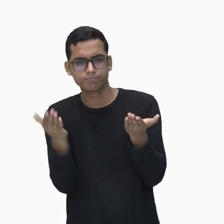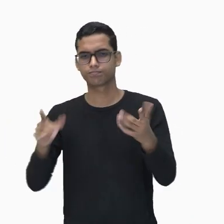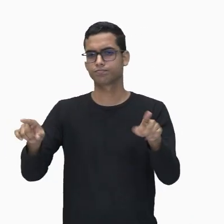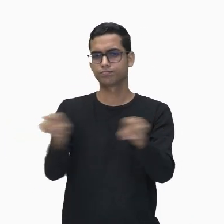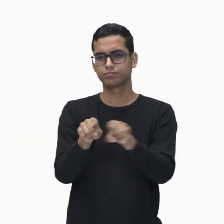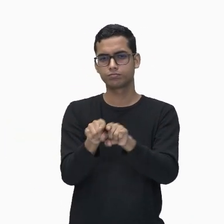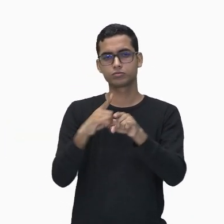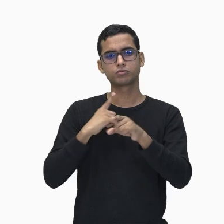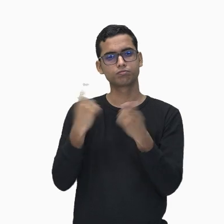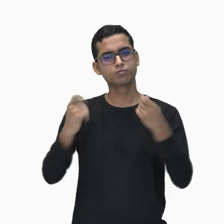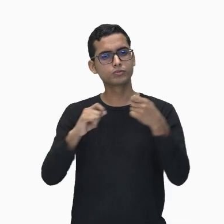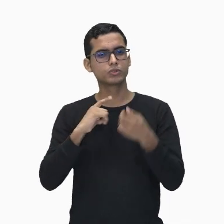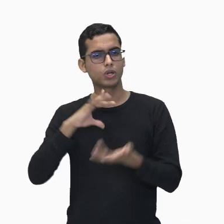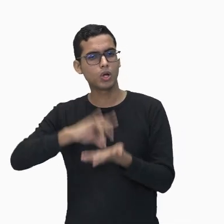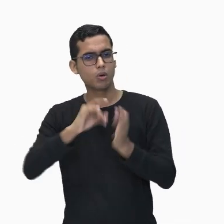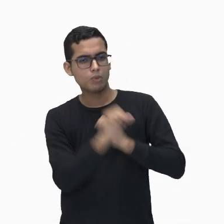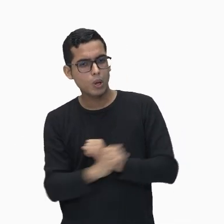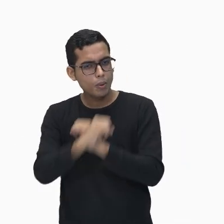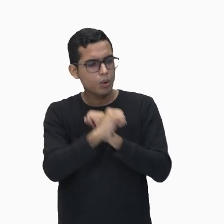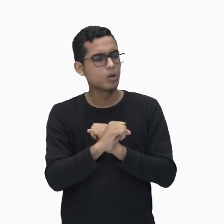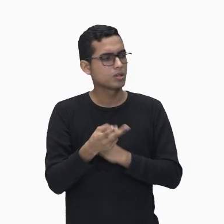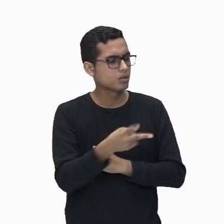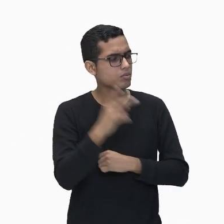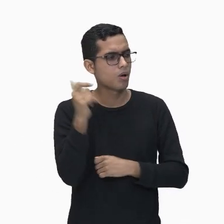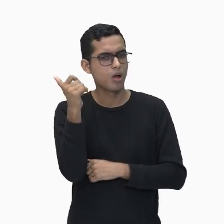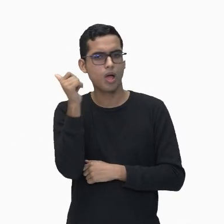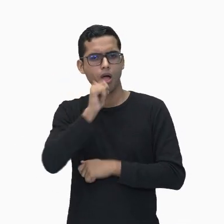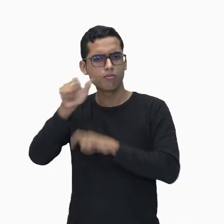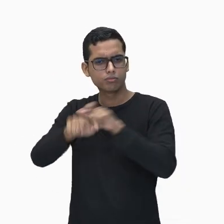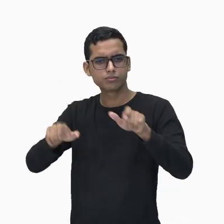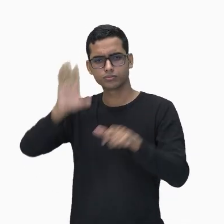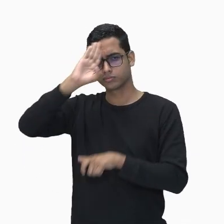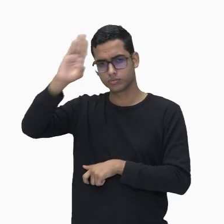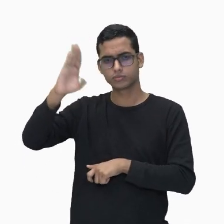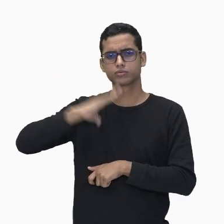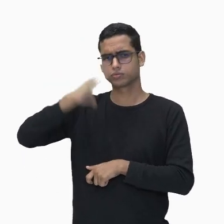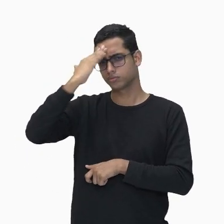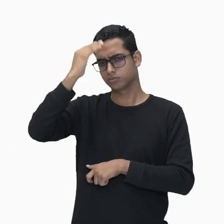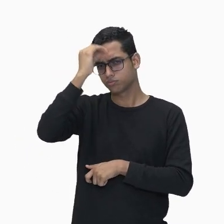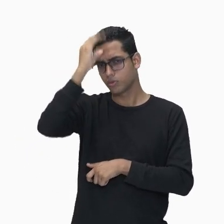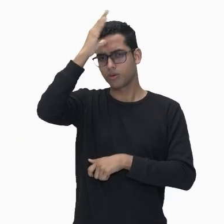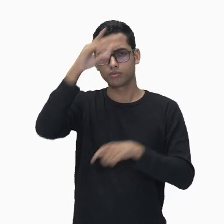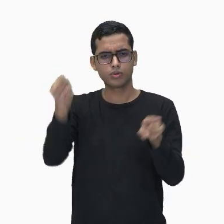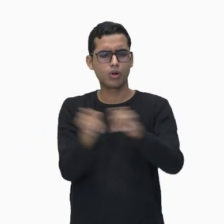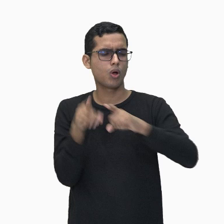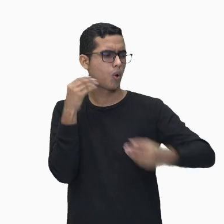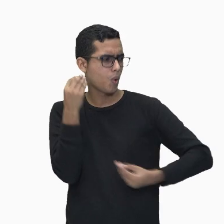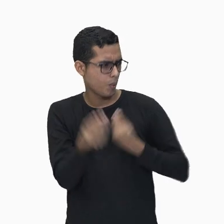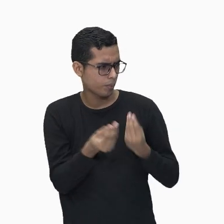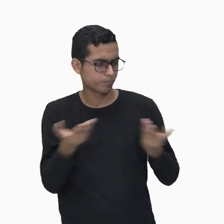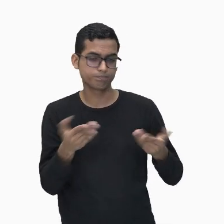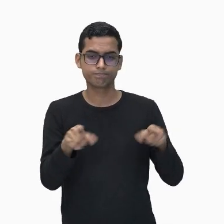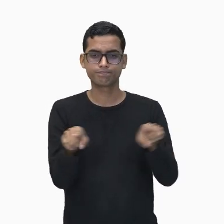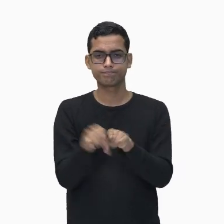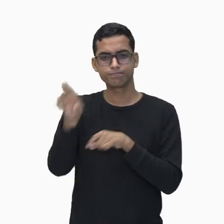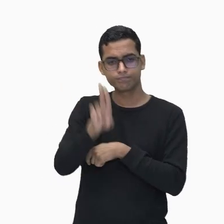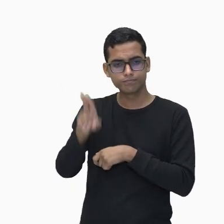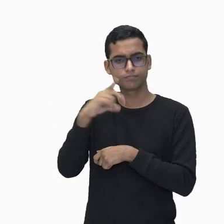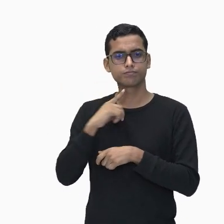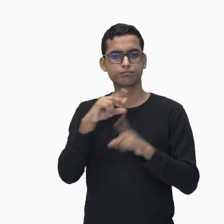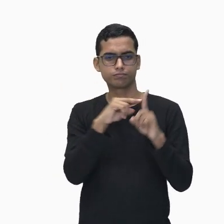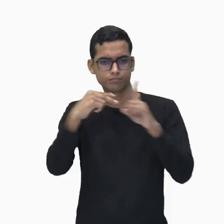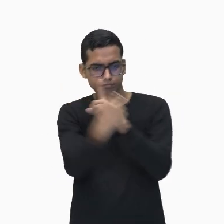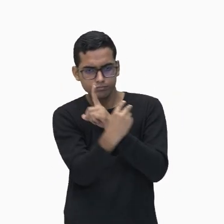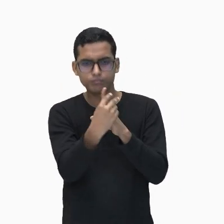eu talvez possa dizer que procuro e defendo, sobretudo, as mulheres que têm sabedoria. E como? Através de um ponto de